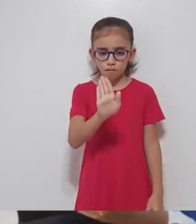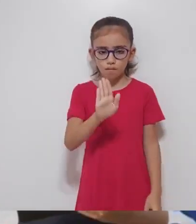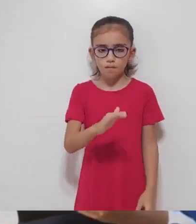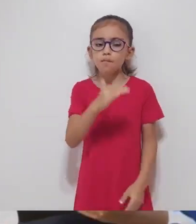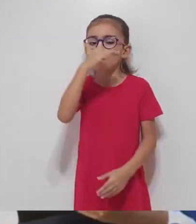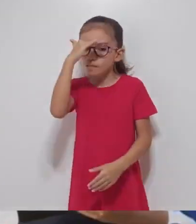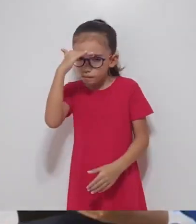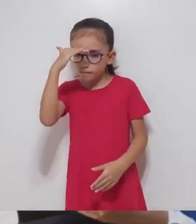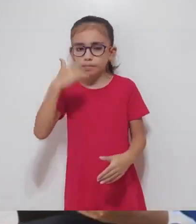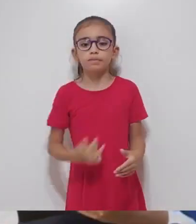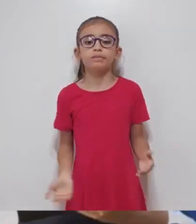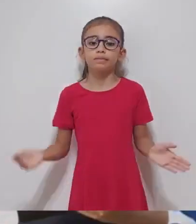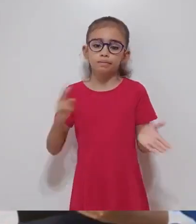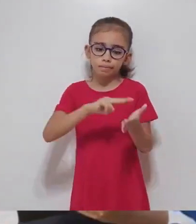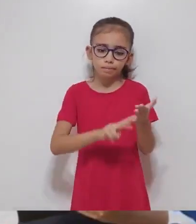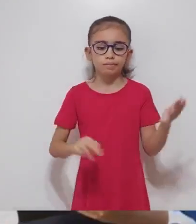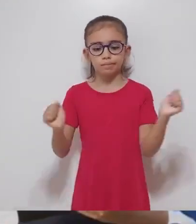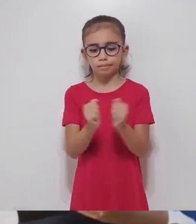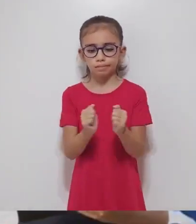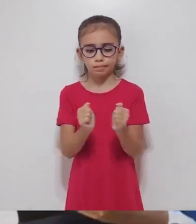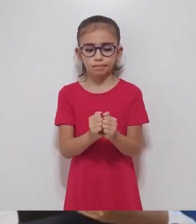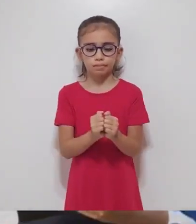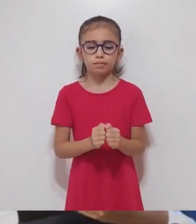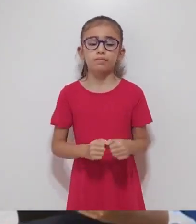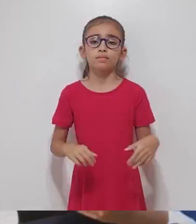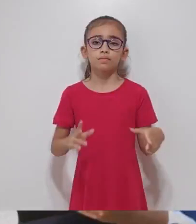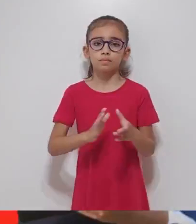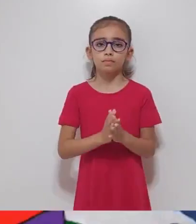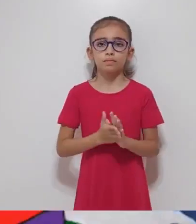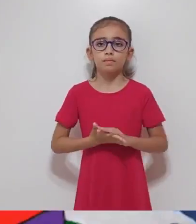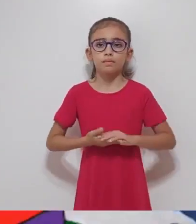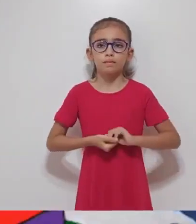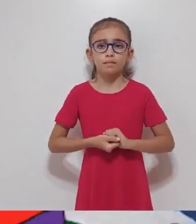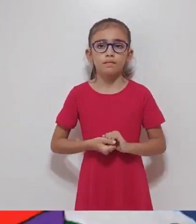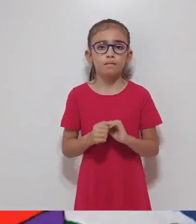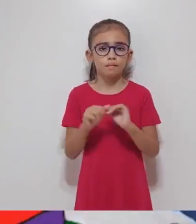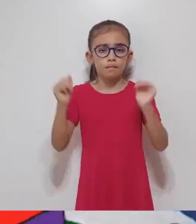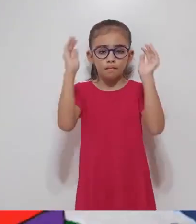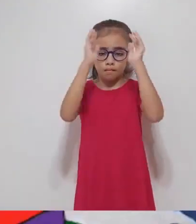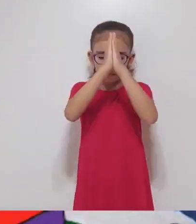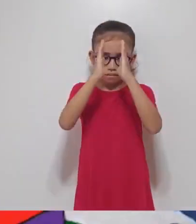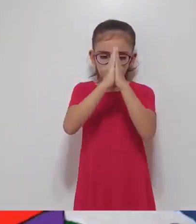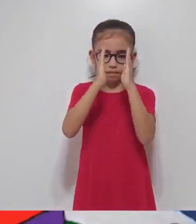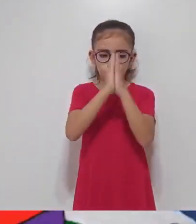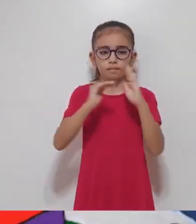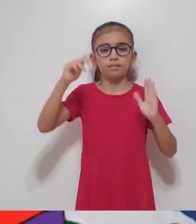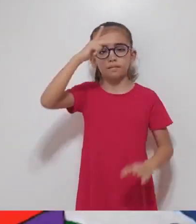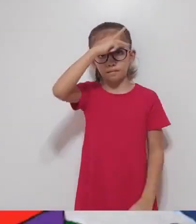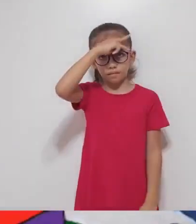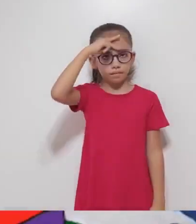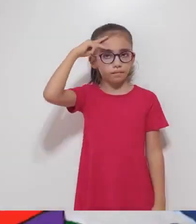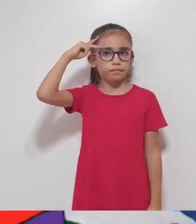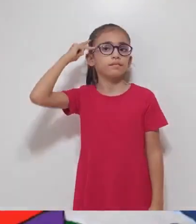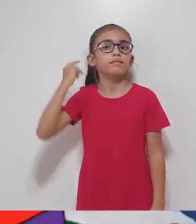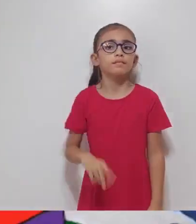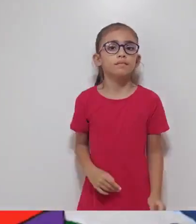vídeo e procura para a gente ler junto. Vamos lá? Que fala assim: a oração